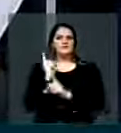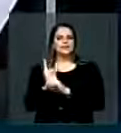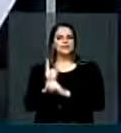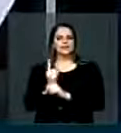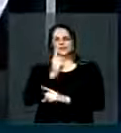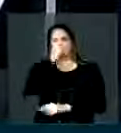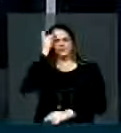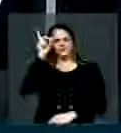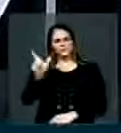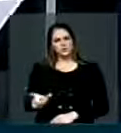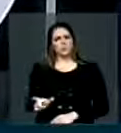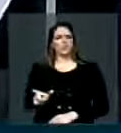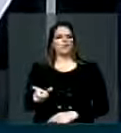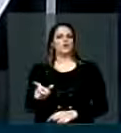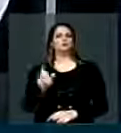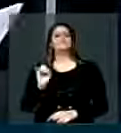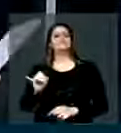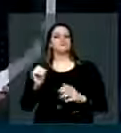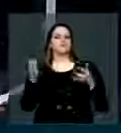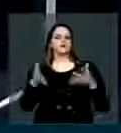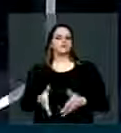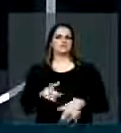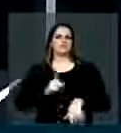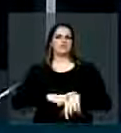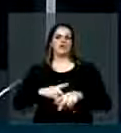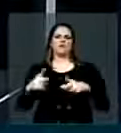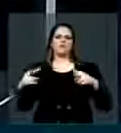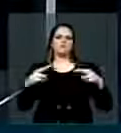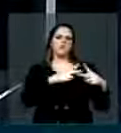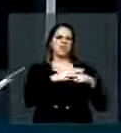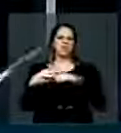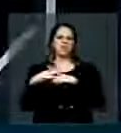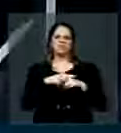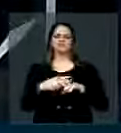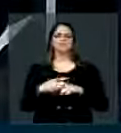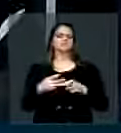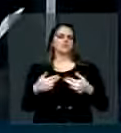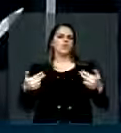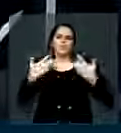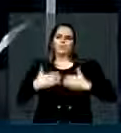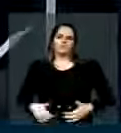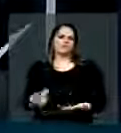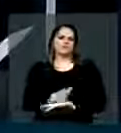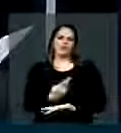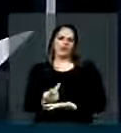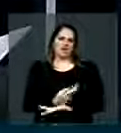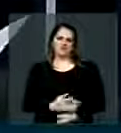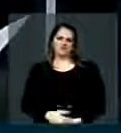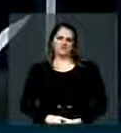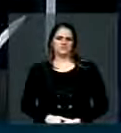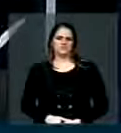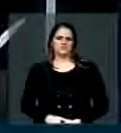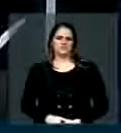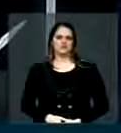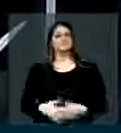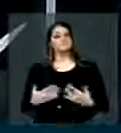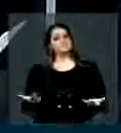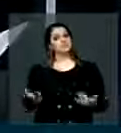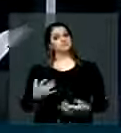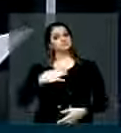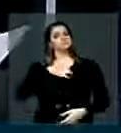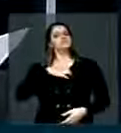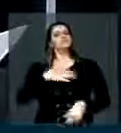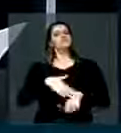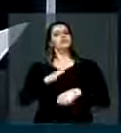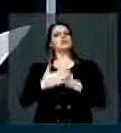identificação e punição dos torcedores envolvidos em brigas e outras condutas reprováveis. Tal inclusão dará maior segurança